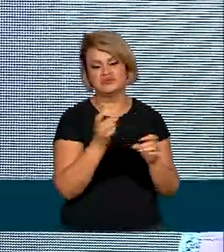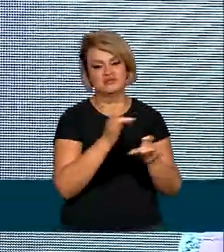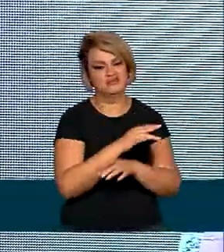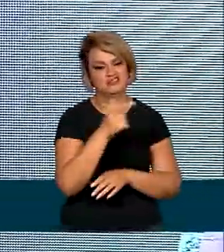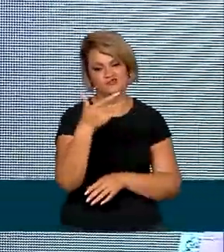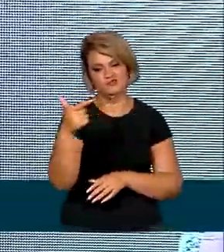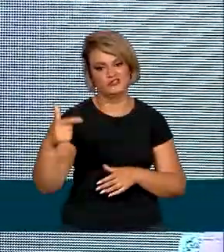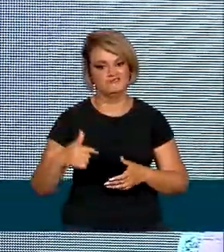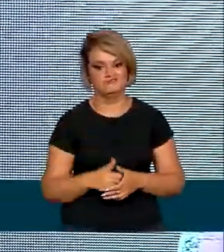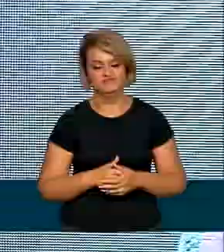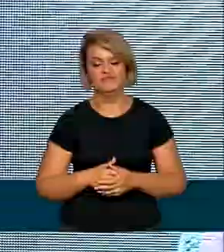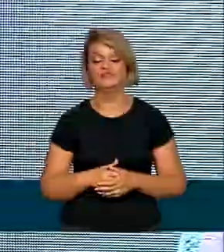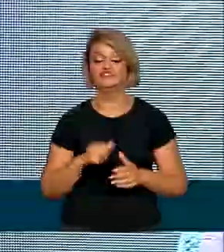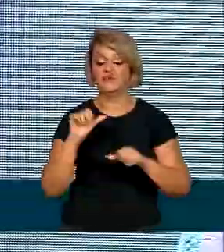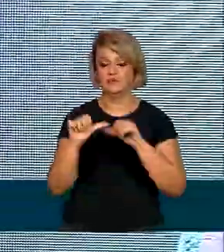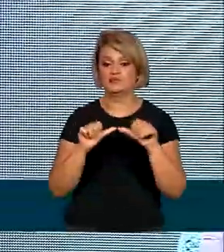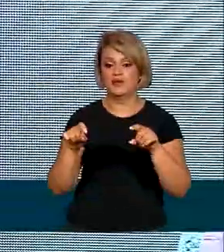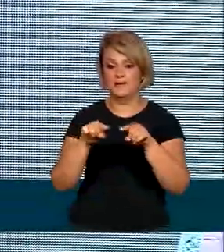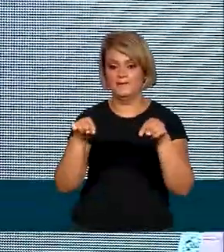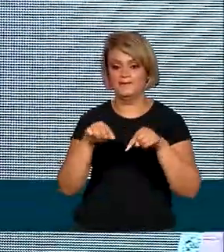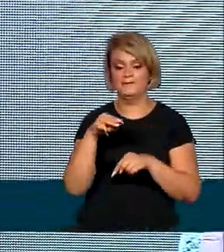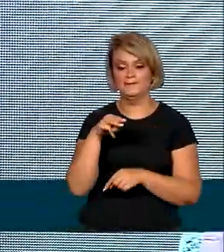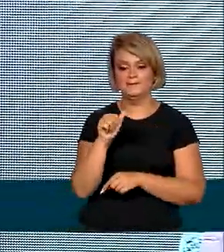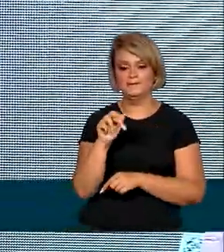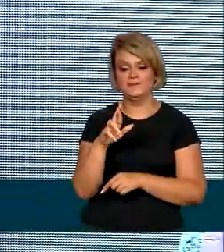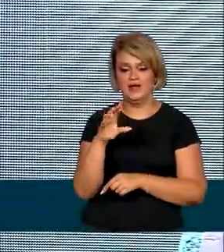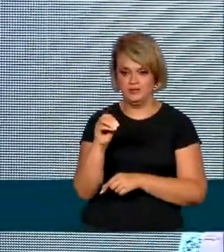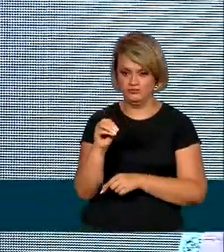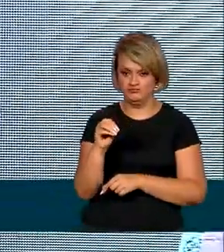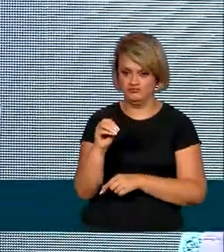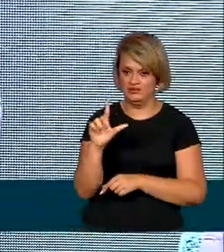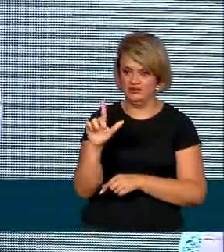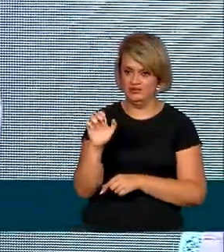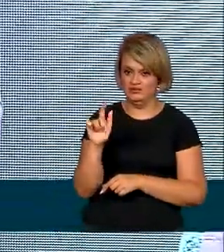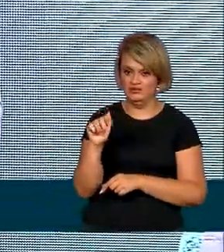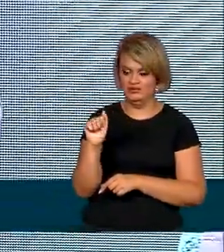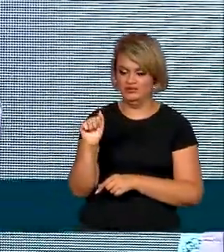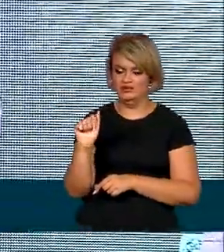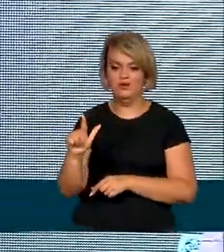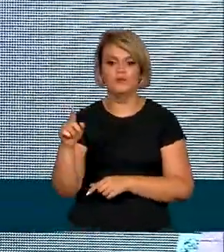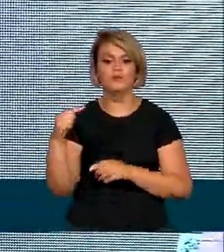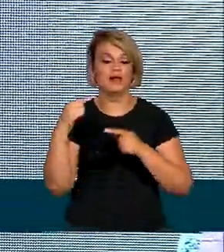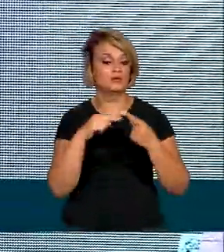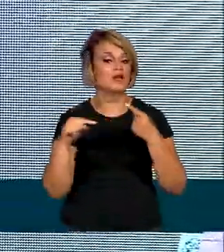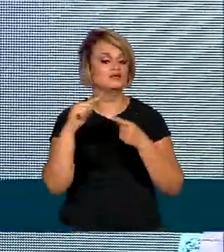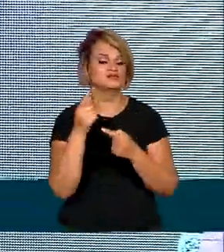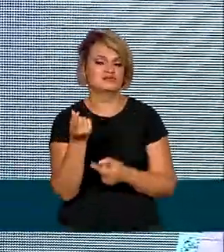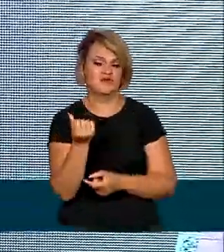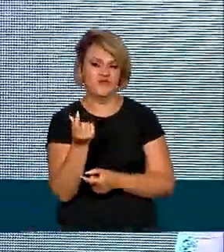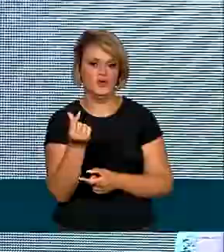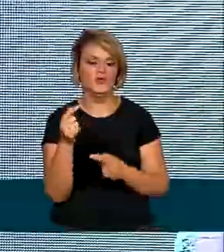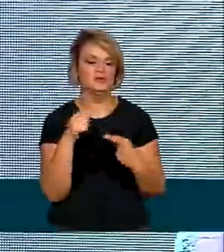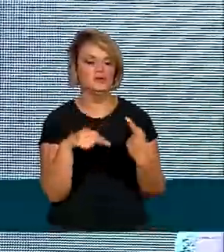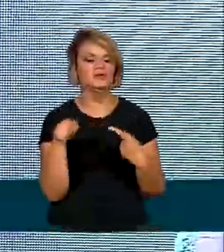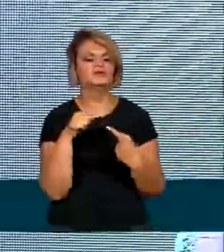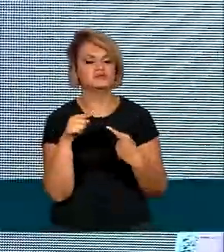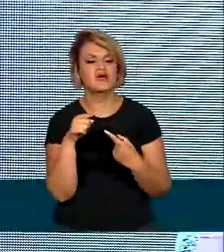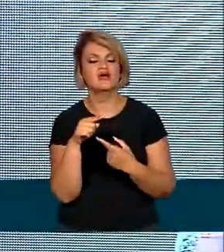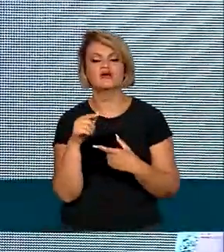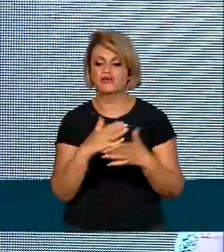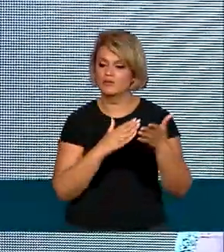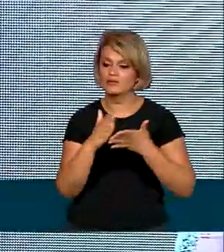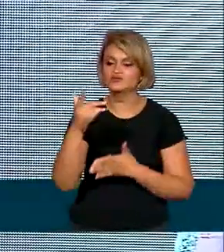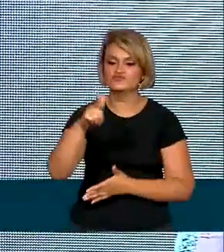nós vamos mudar o Marco legal prever atualização dos valores dessas obras e imediatamente